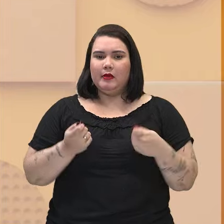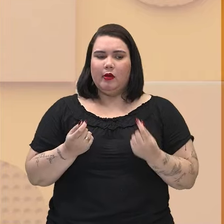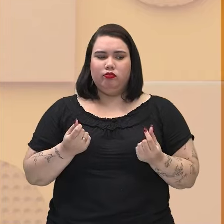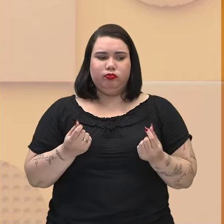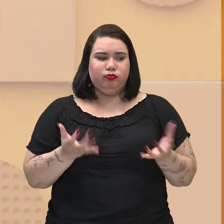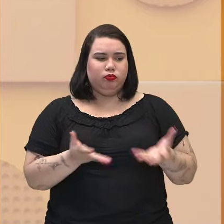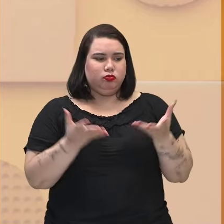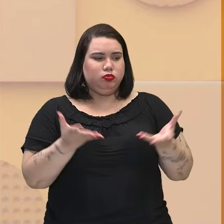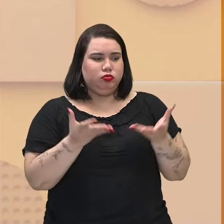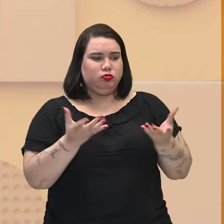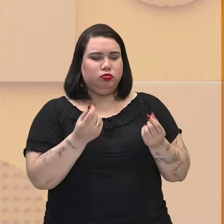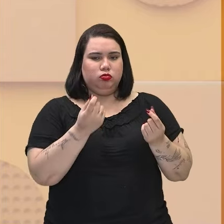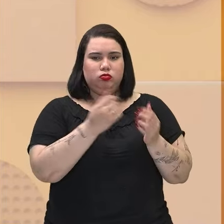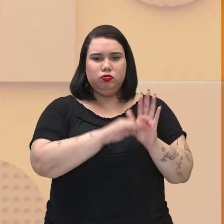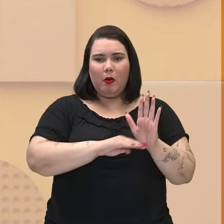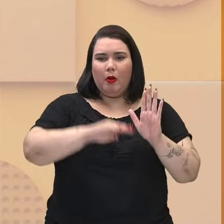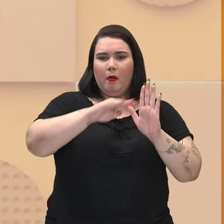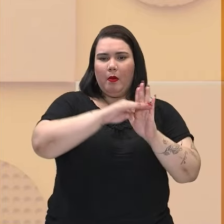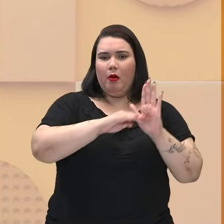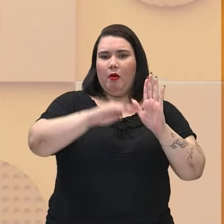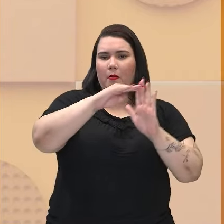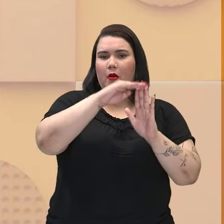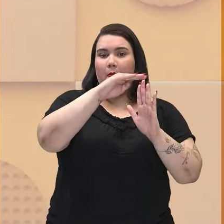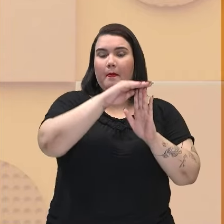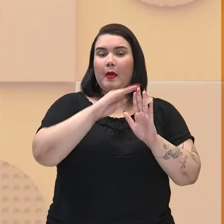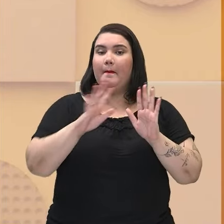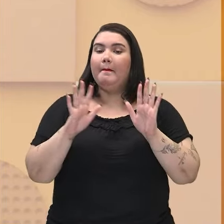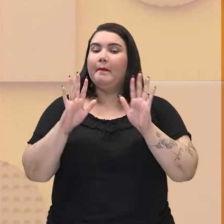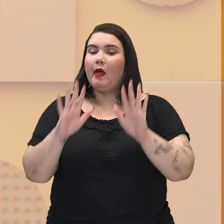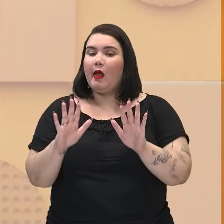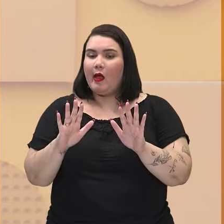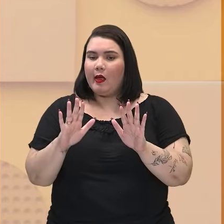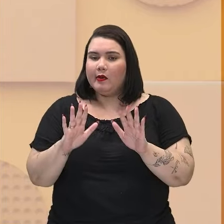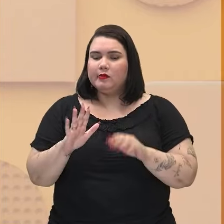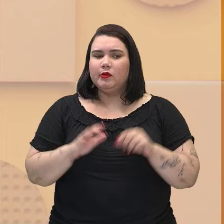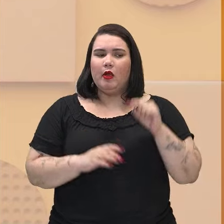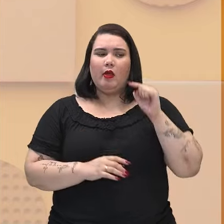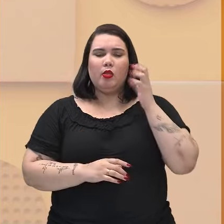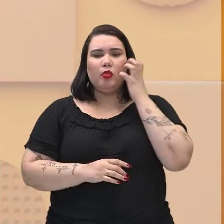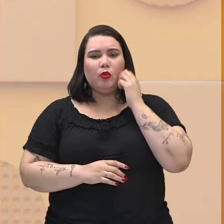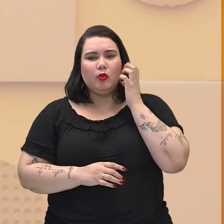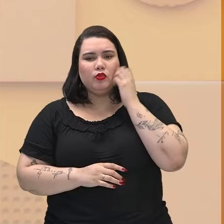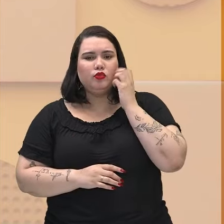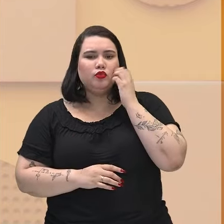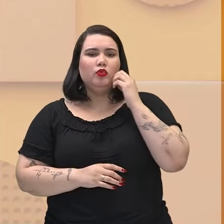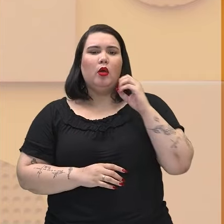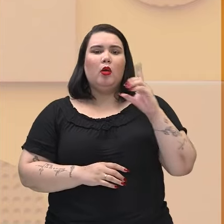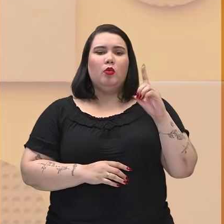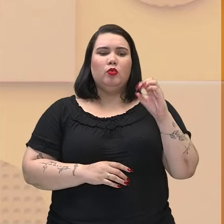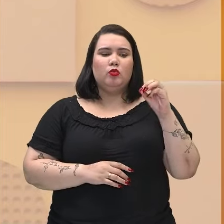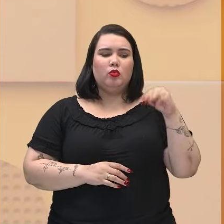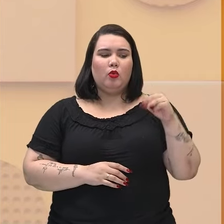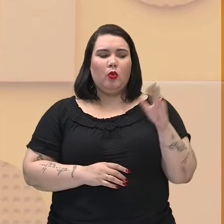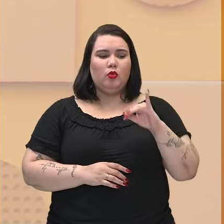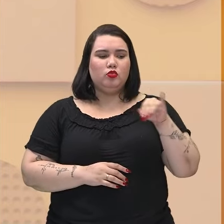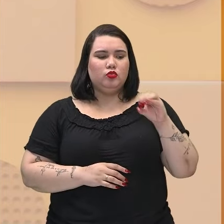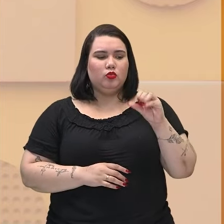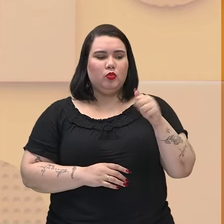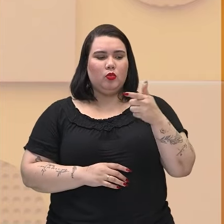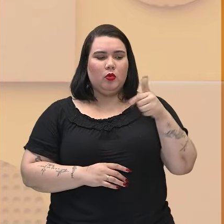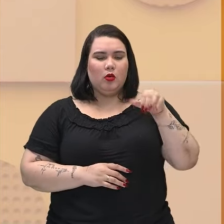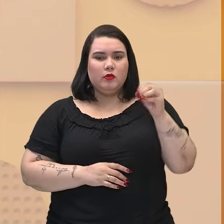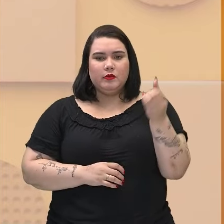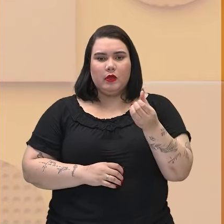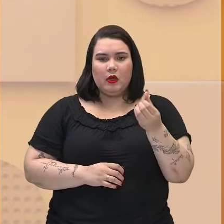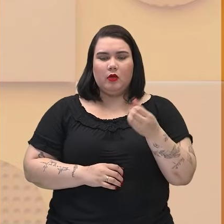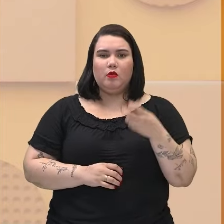riqueza. Mas aí eu te pergunto, será que o Dom João VI ali, seus filhos,